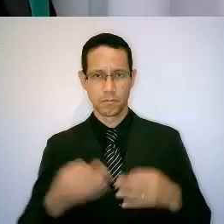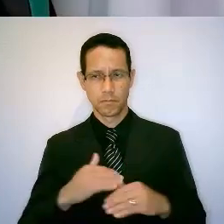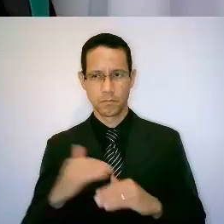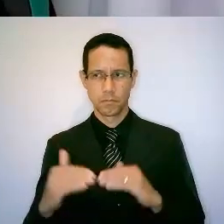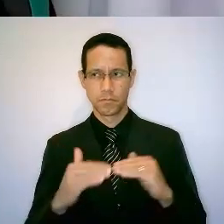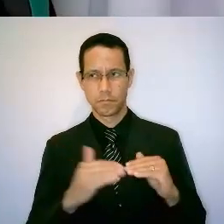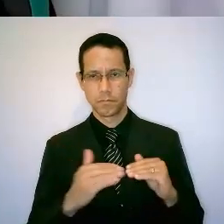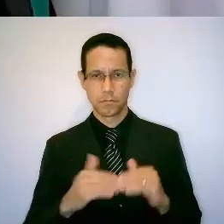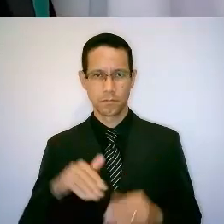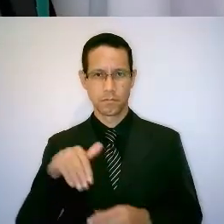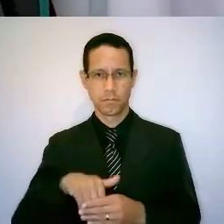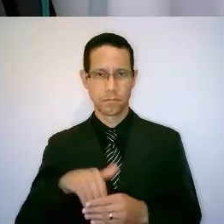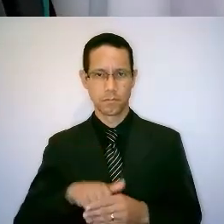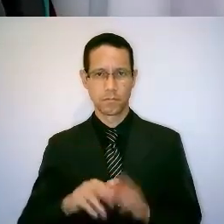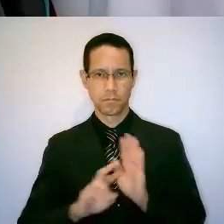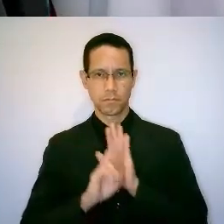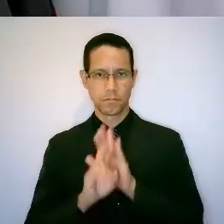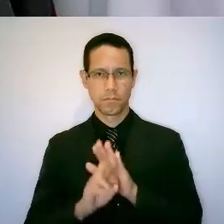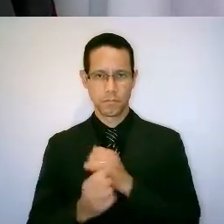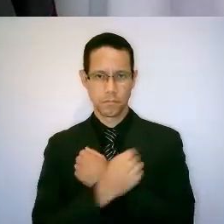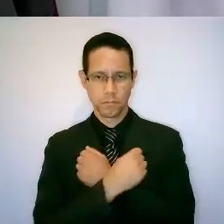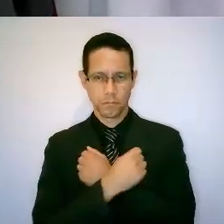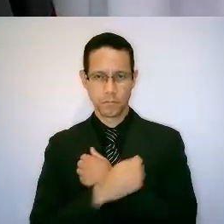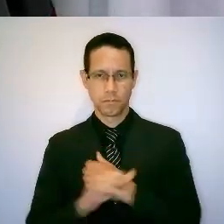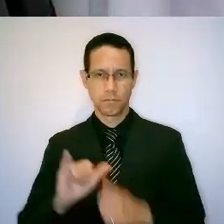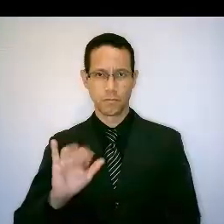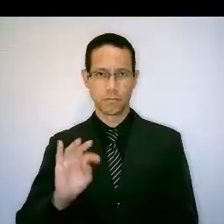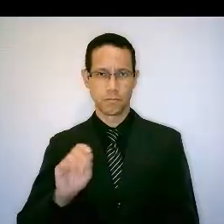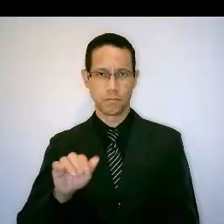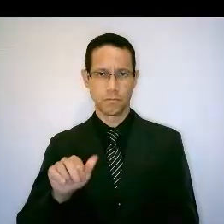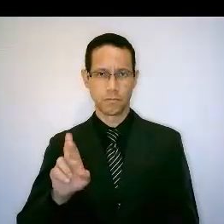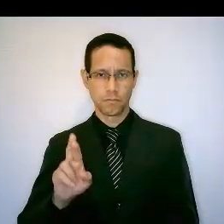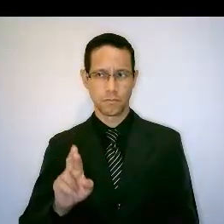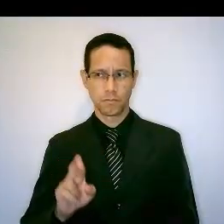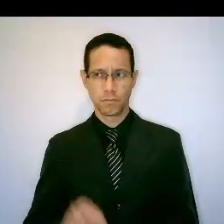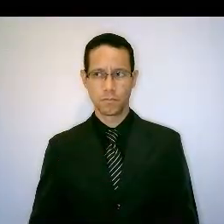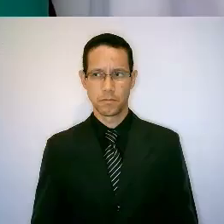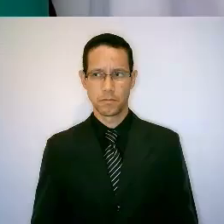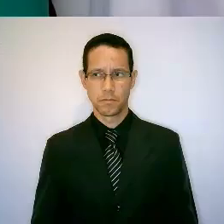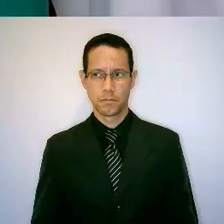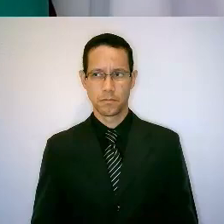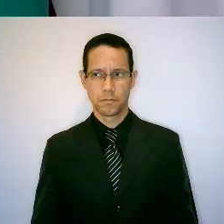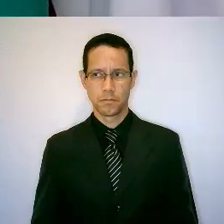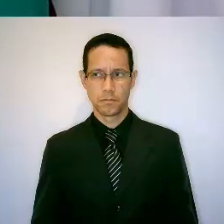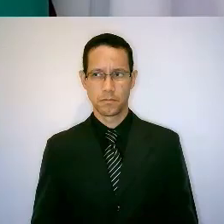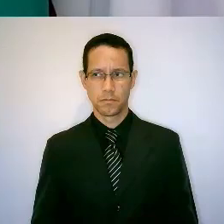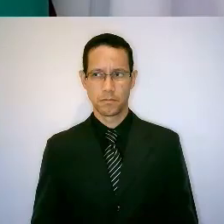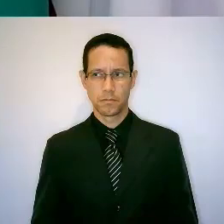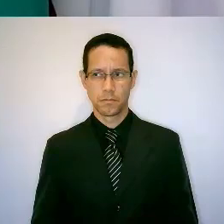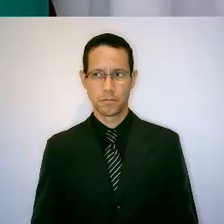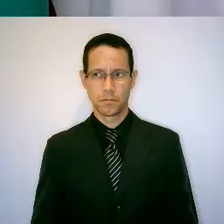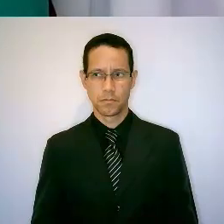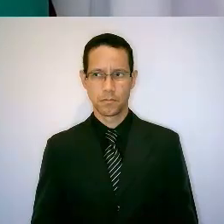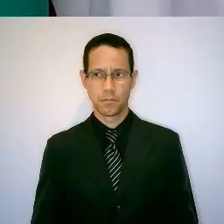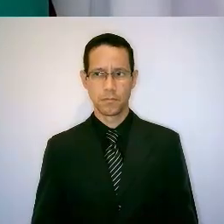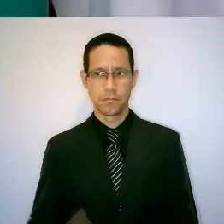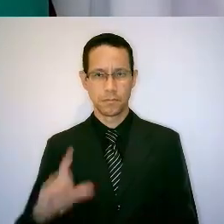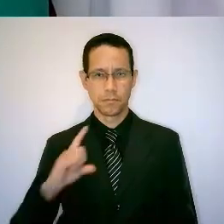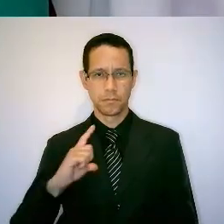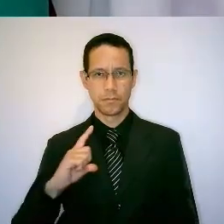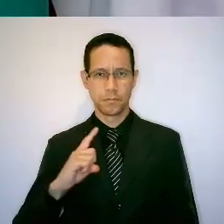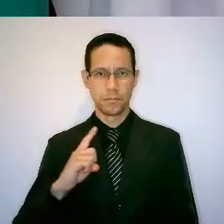termos do voto do relator um abraço até uma próxima oportunidade Aqui nós temos os